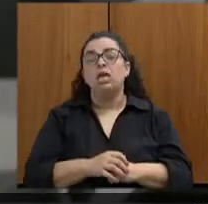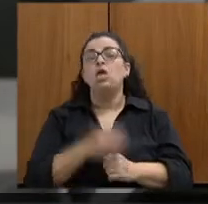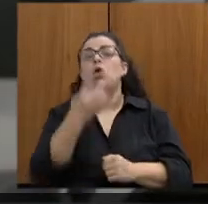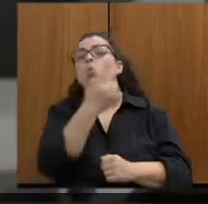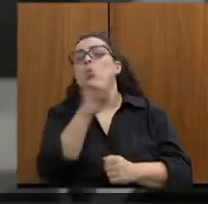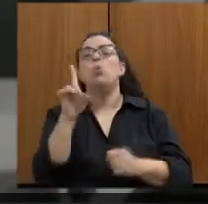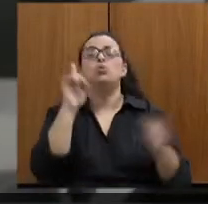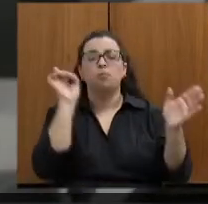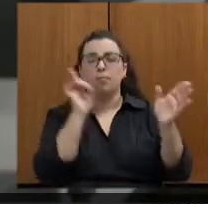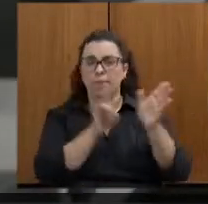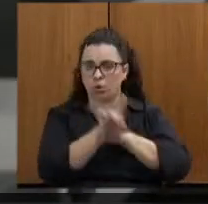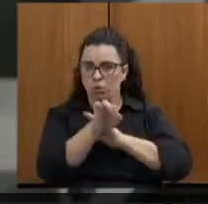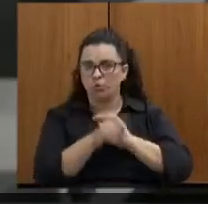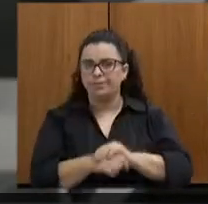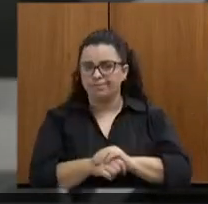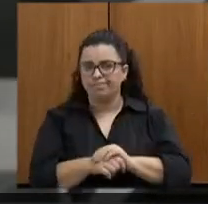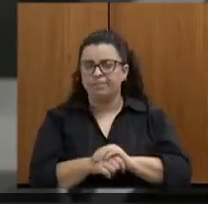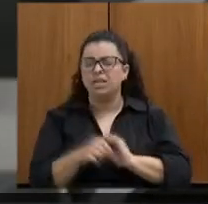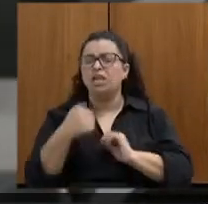queria também